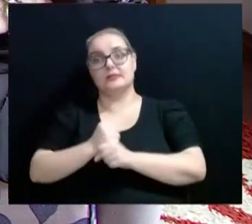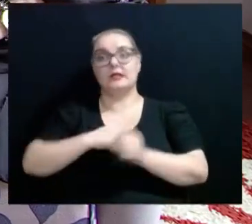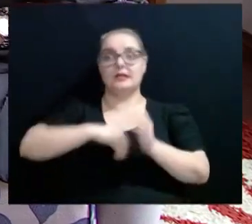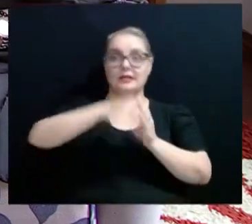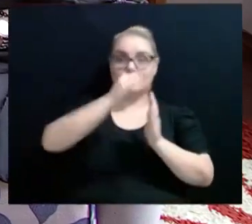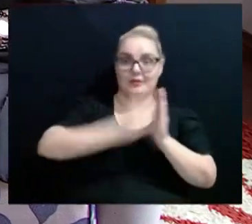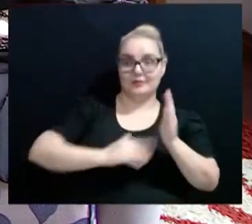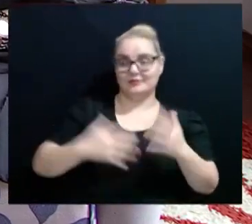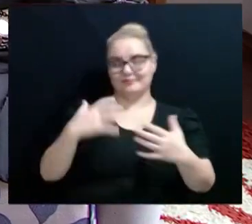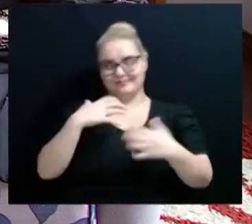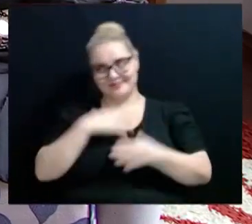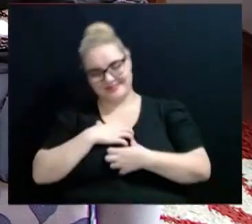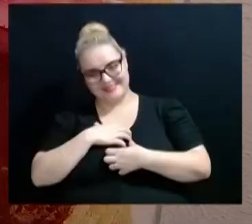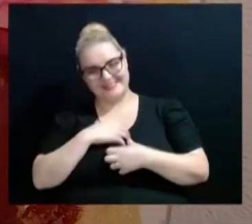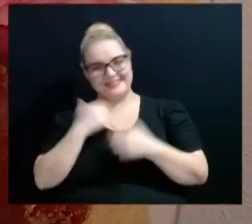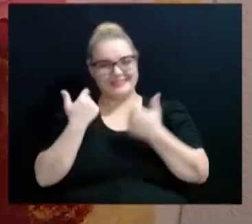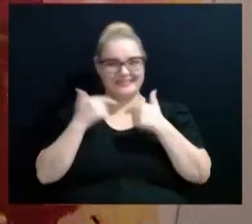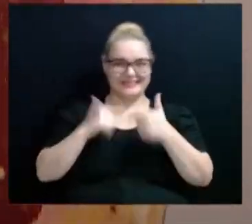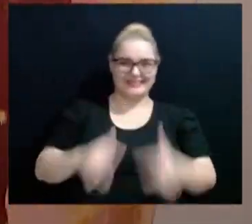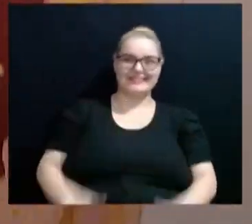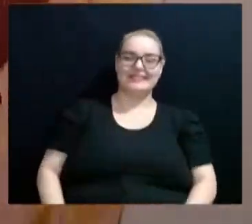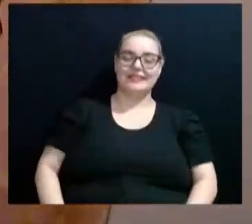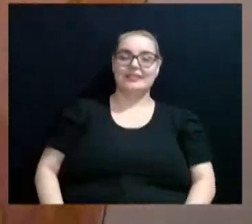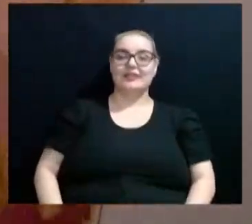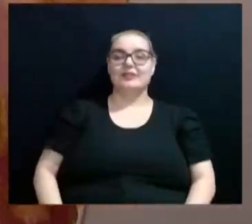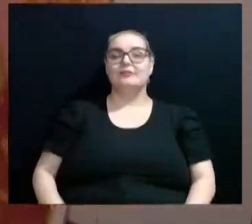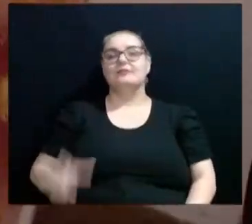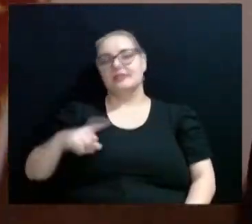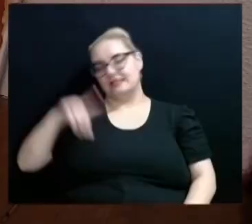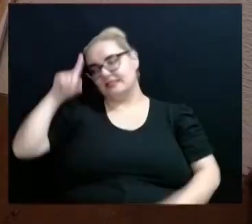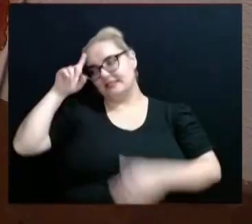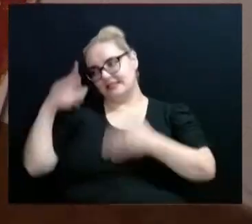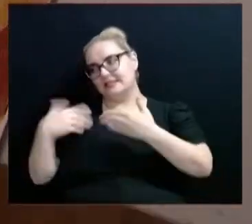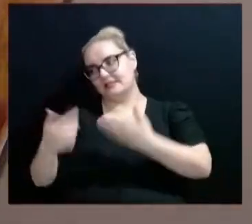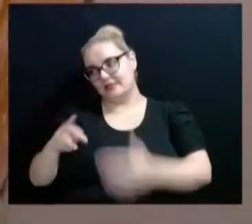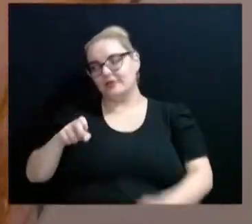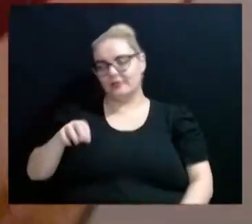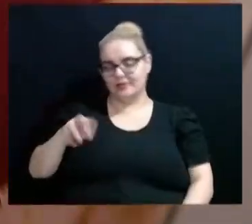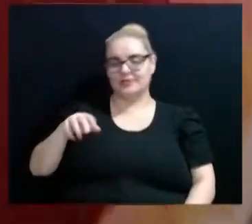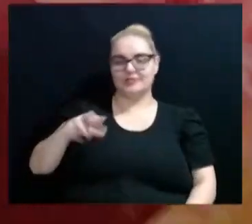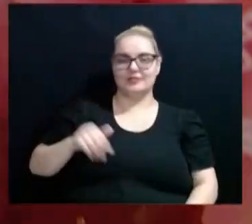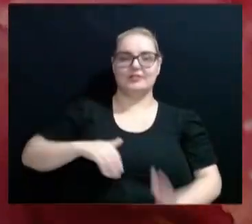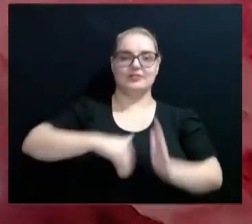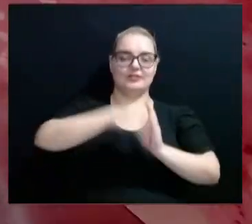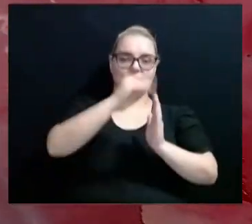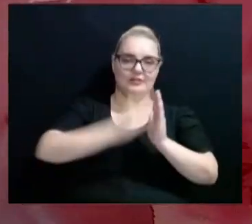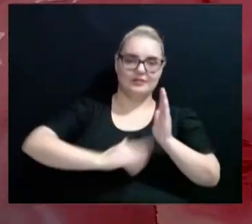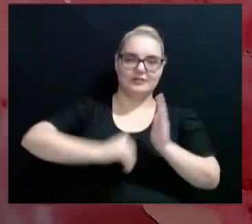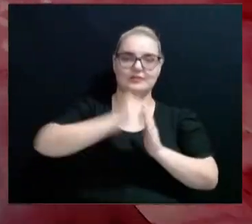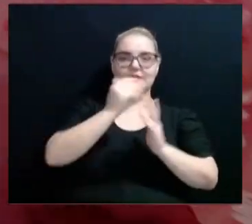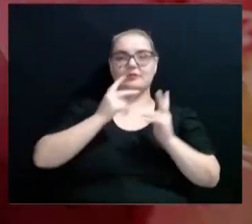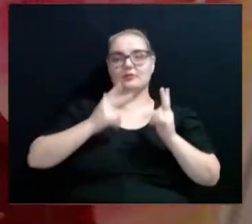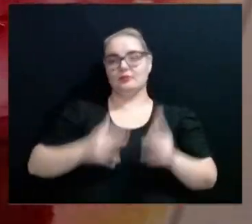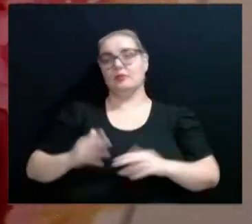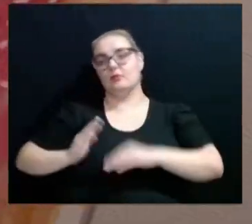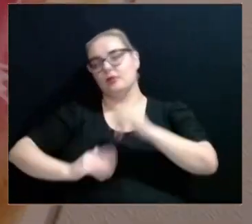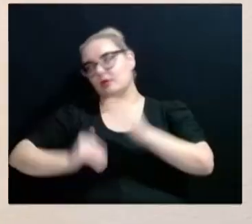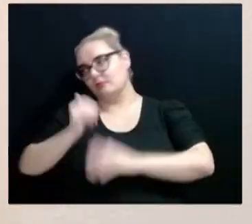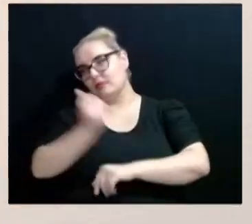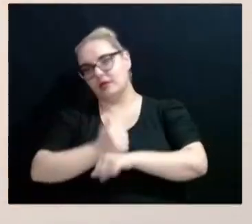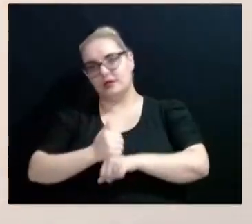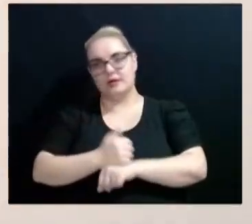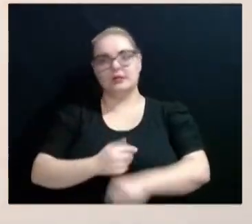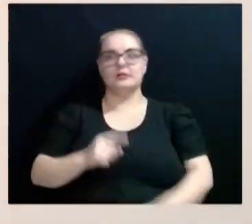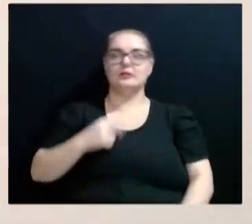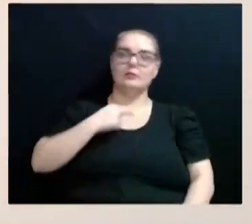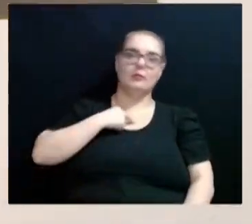geral, eu pinto muito o que eu estou sentindo, mas existe uma rotina, né? Então, a pintura, como